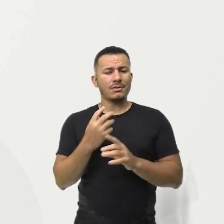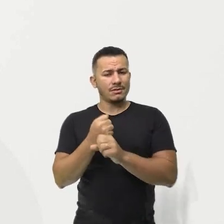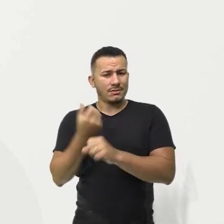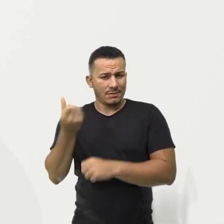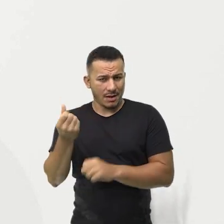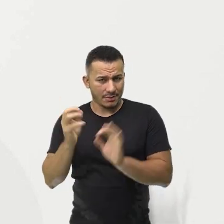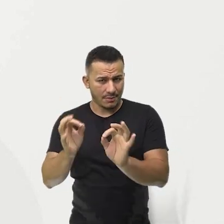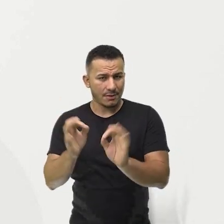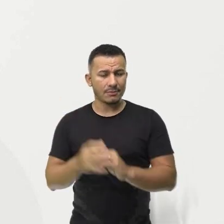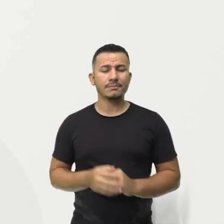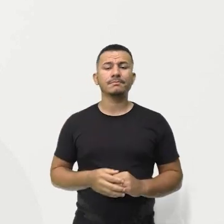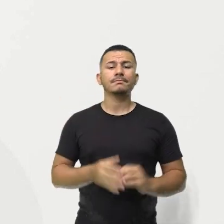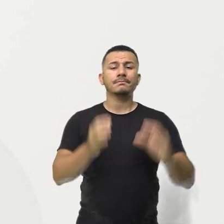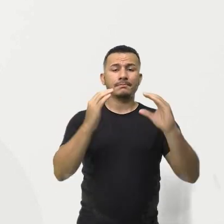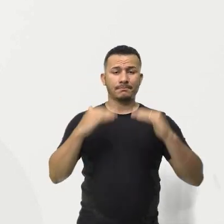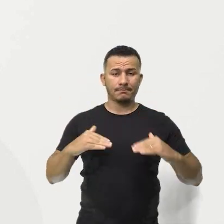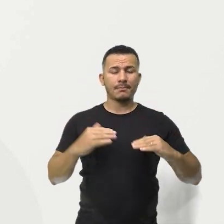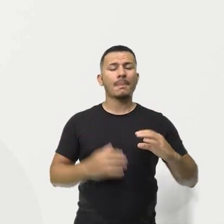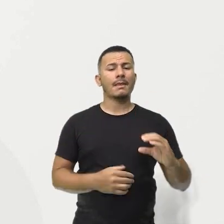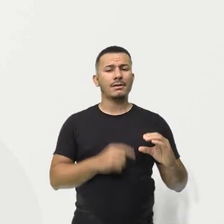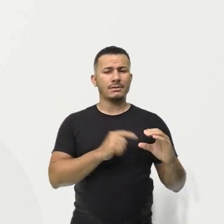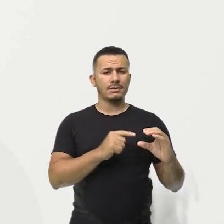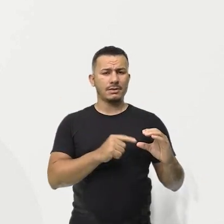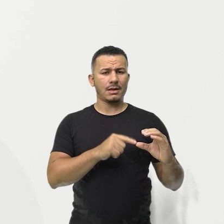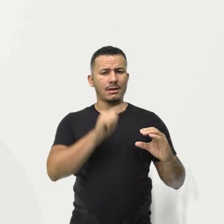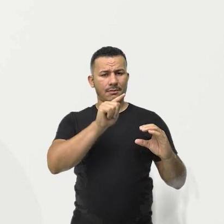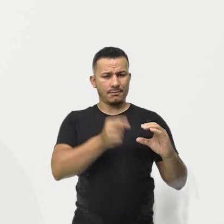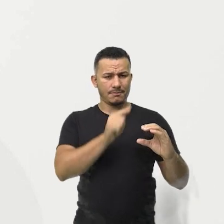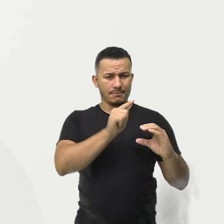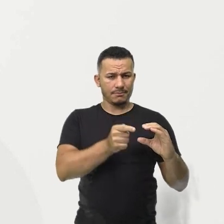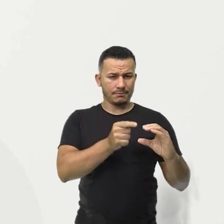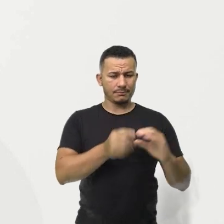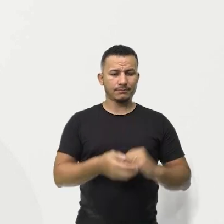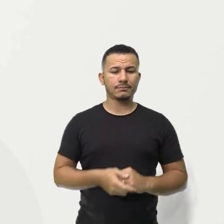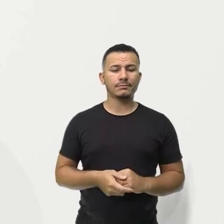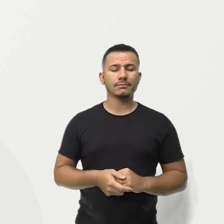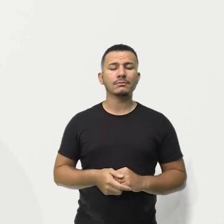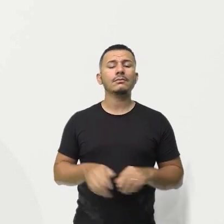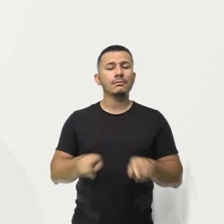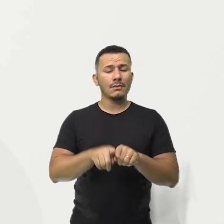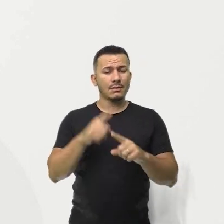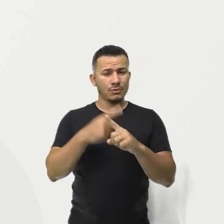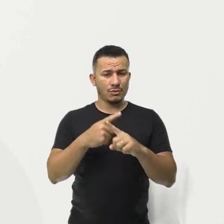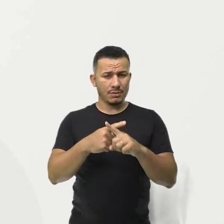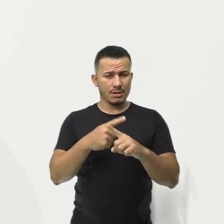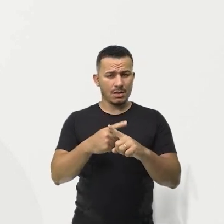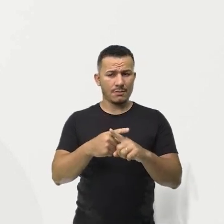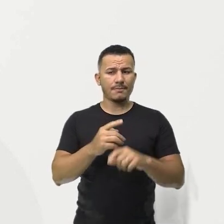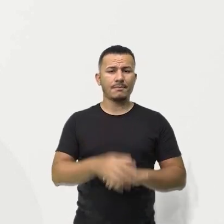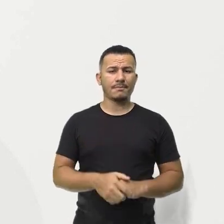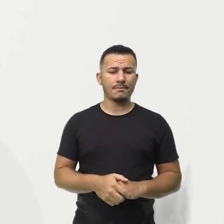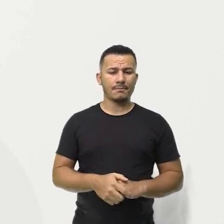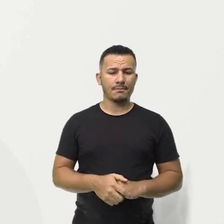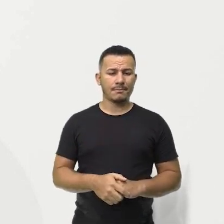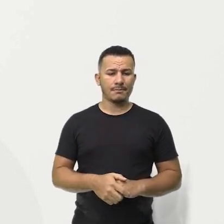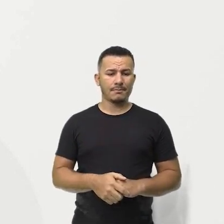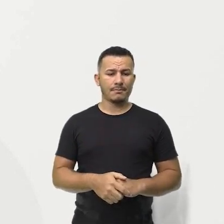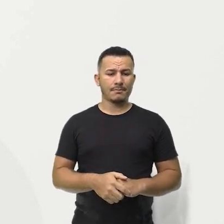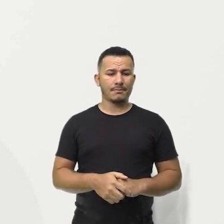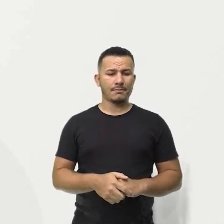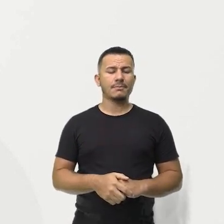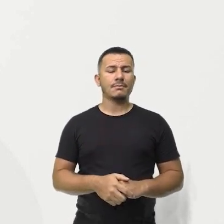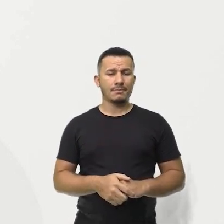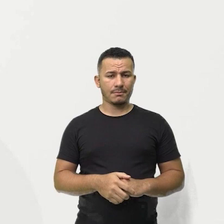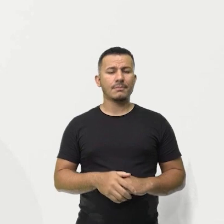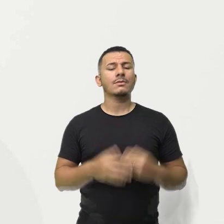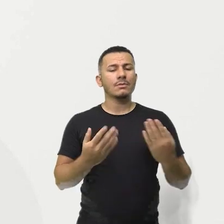e 6, né? Porque 2 vezes 2 é 4, 3 vezes 2 é 6. Pensando agora, ó, no ponto C, ó, nós vamos chamá-lo de